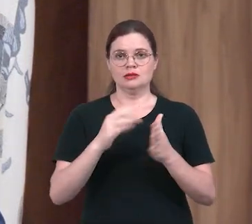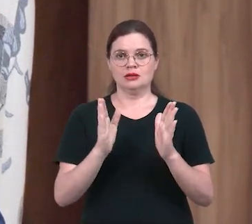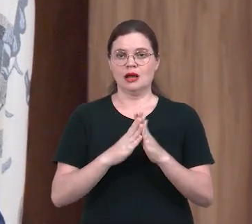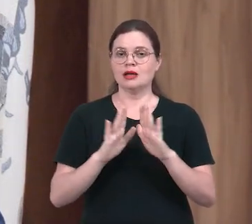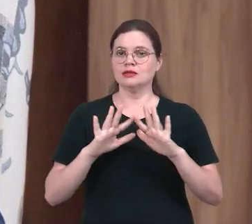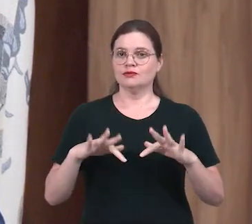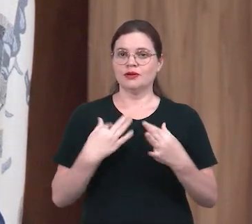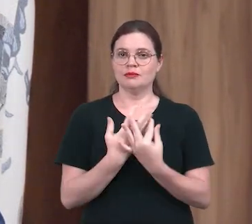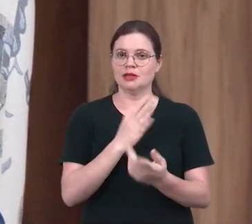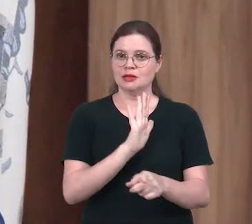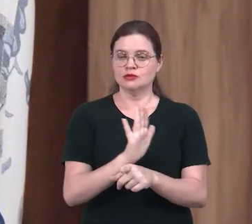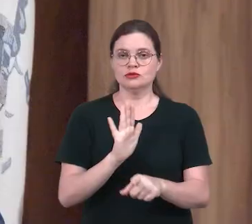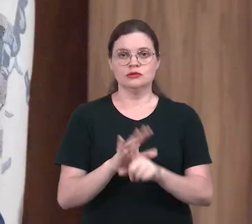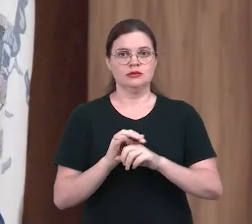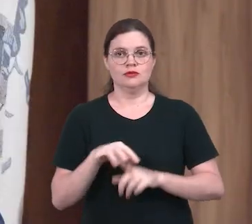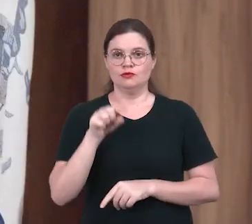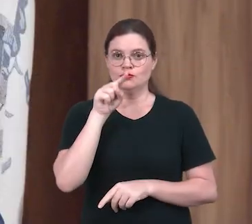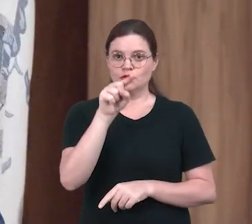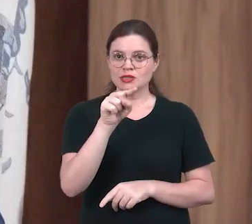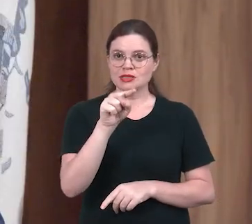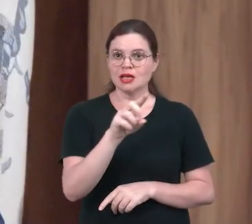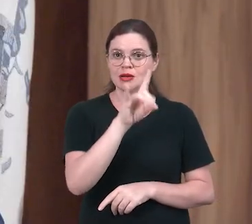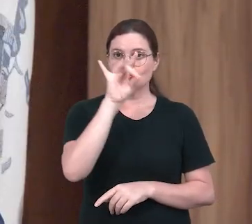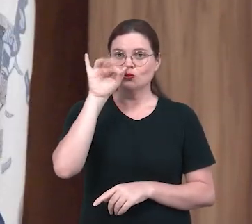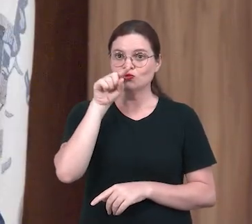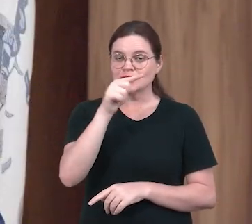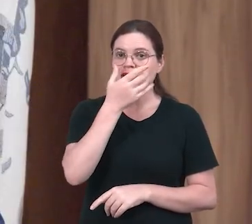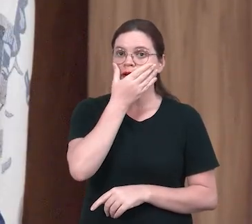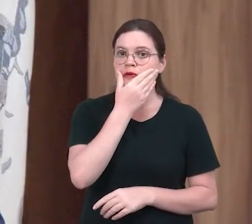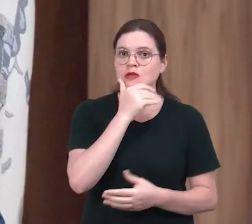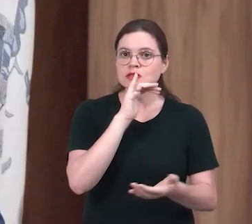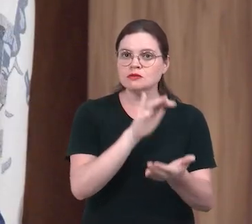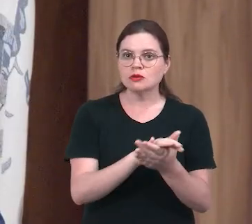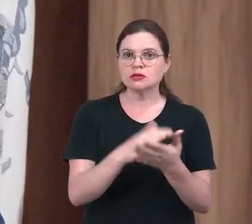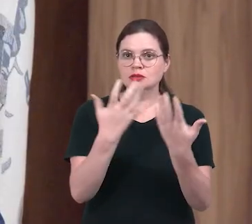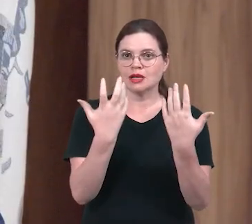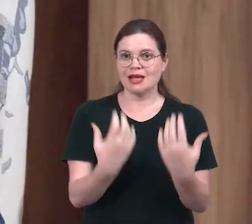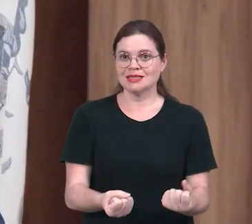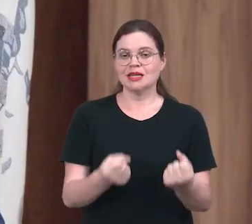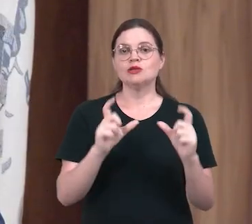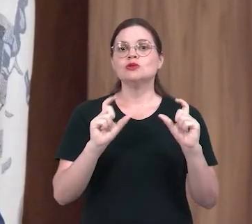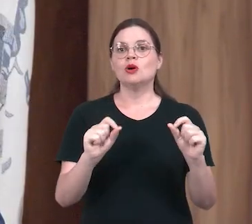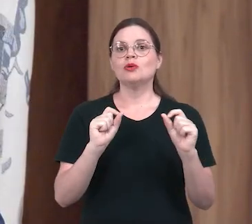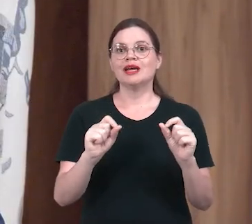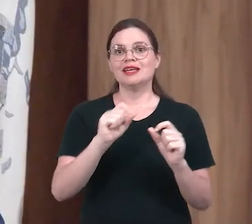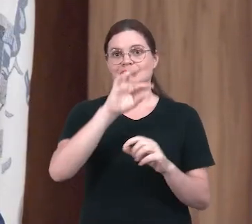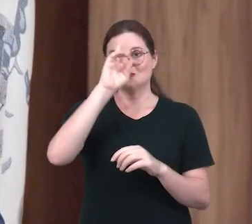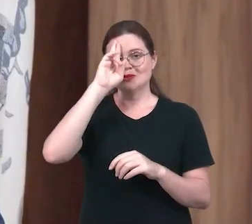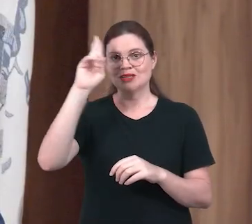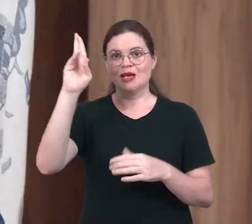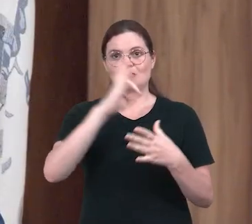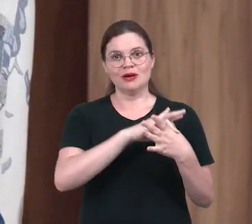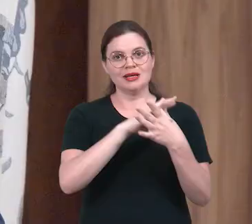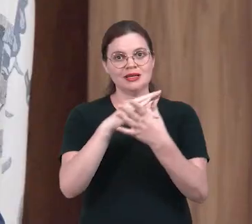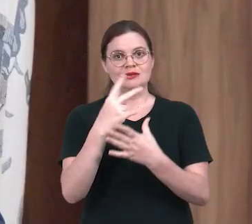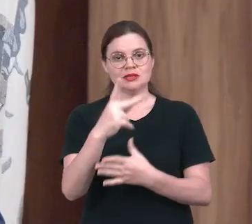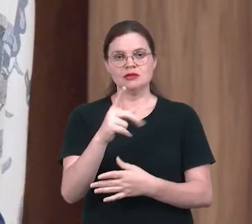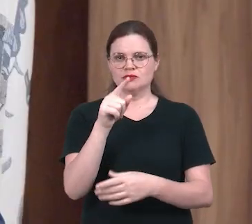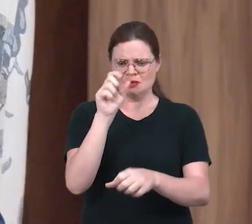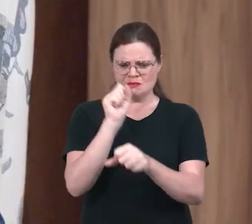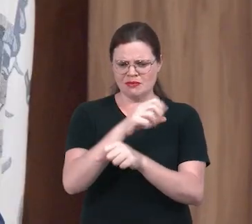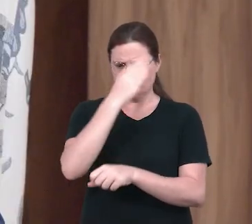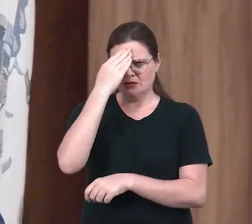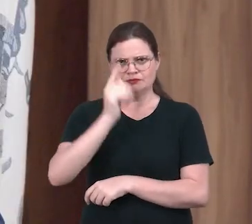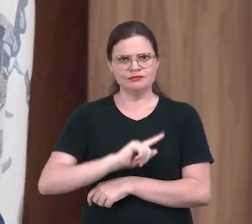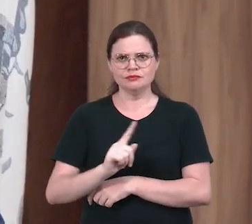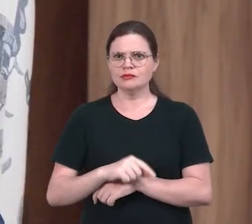dia buscou um esposo e que aceitou Deus conduzir a sua vida, não pare de tirar água não, continue tirando água.